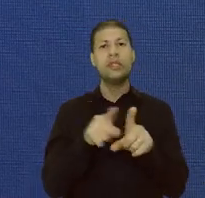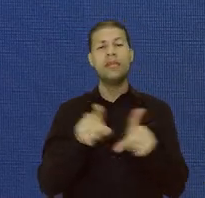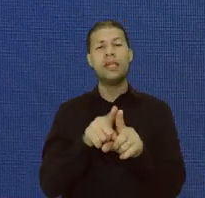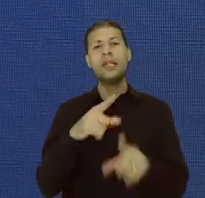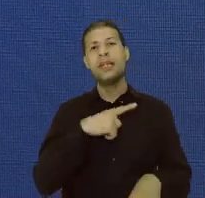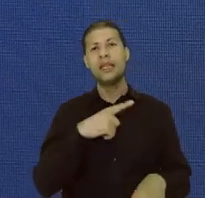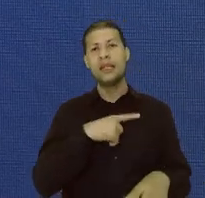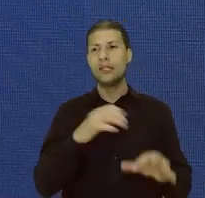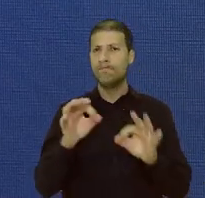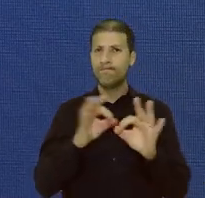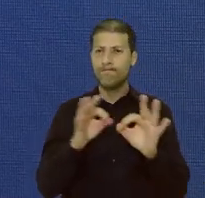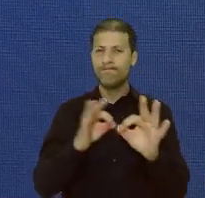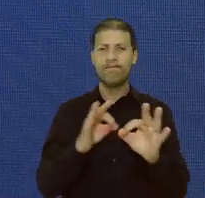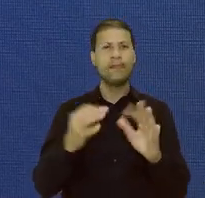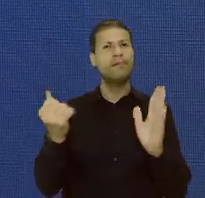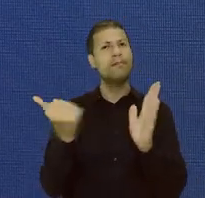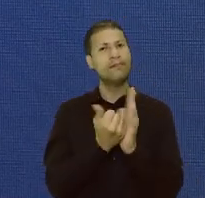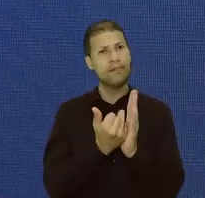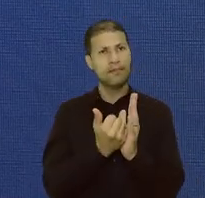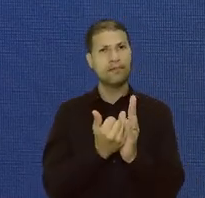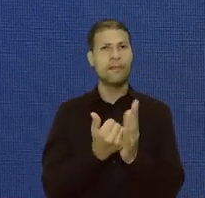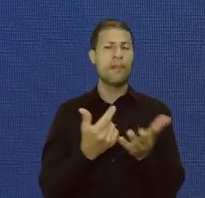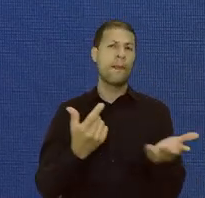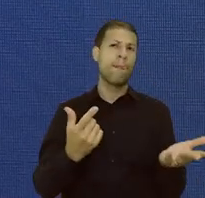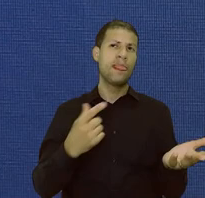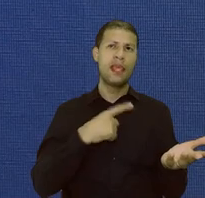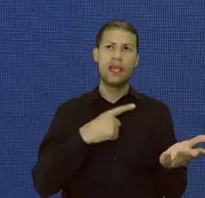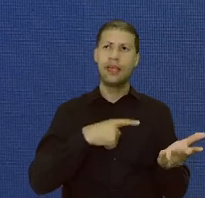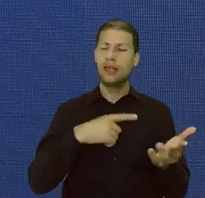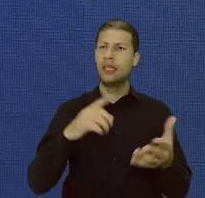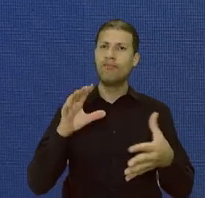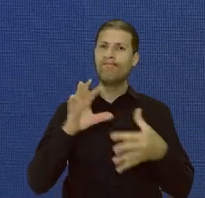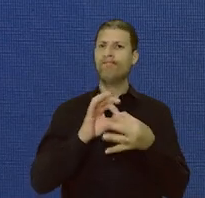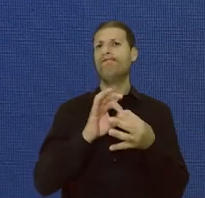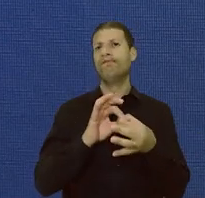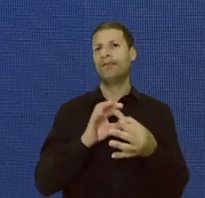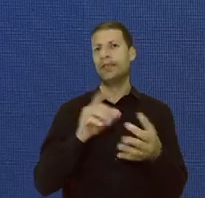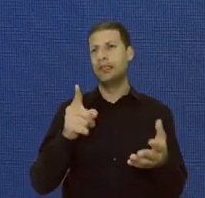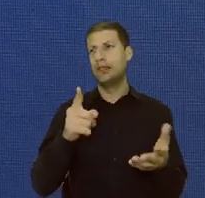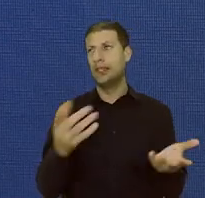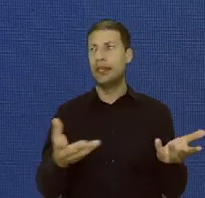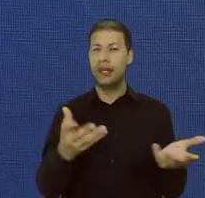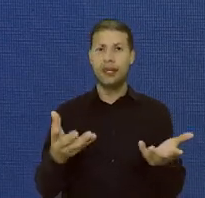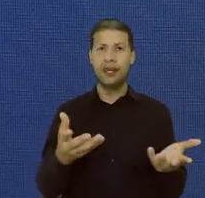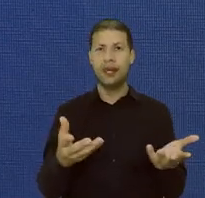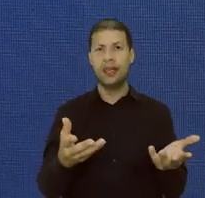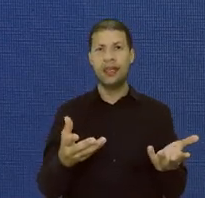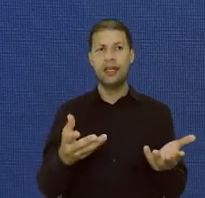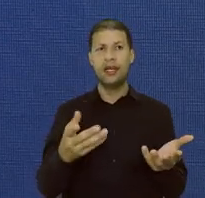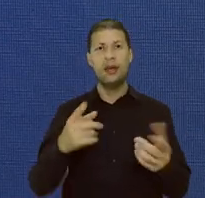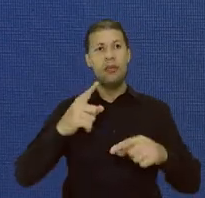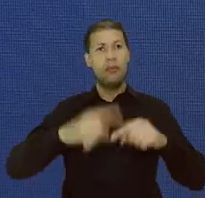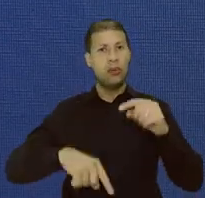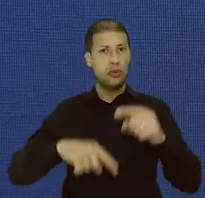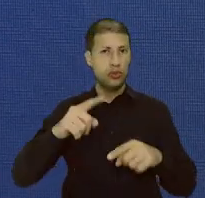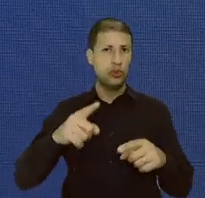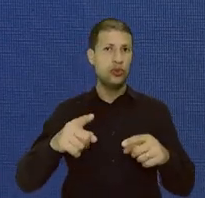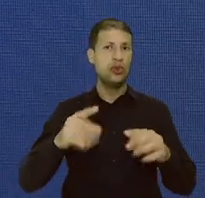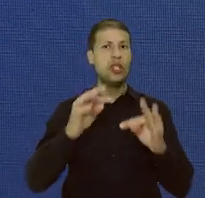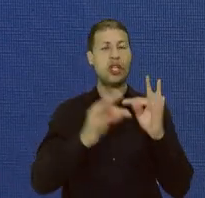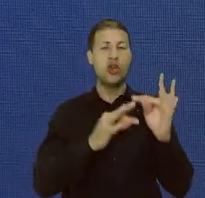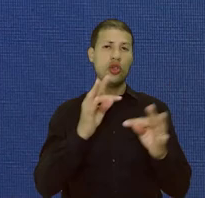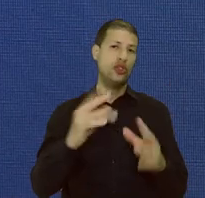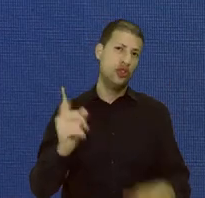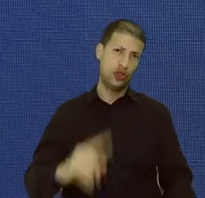Constituição de uma marca é de de você ter engajamento e isso e isso não é necessariamente você é um produto da tecnologia mas